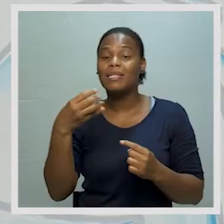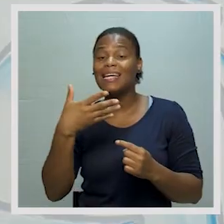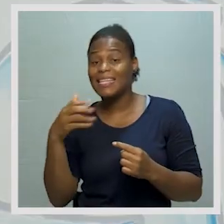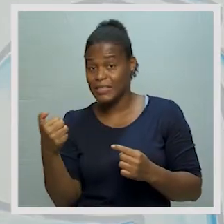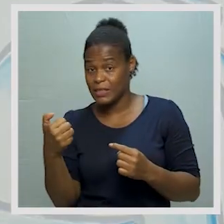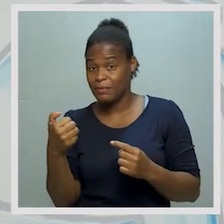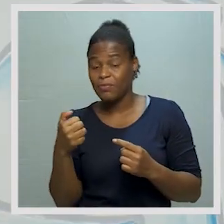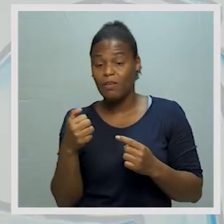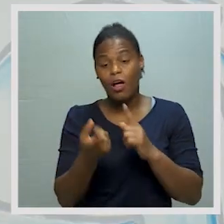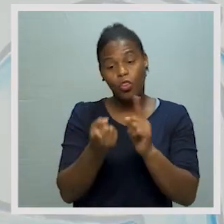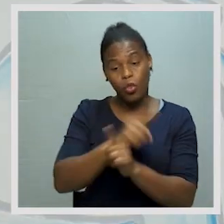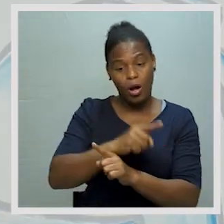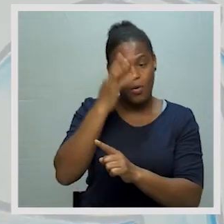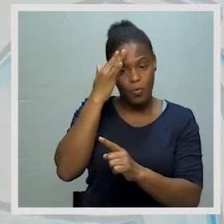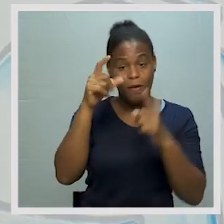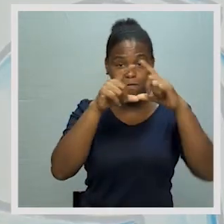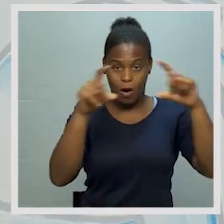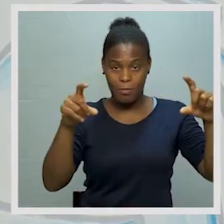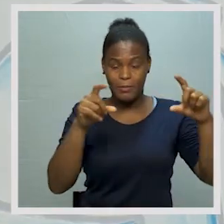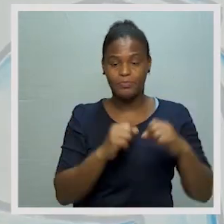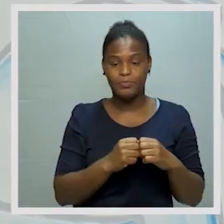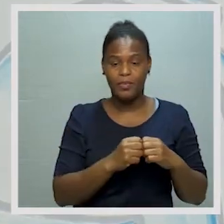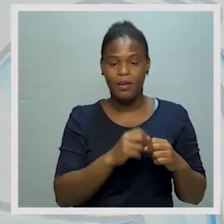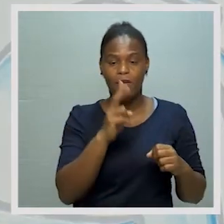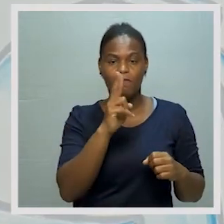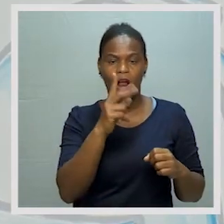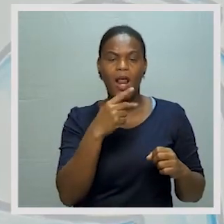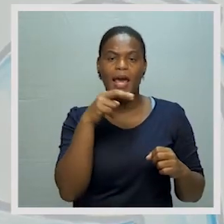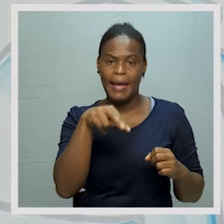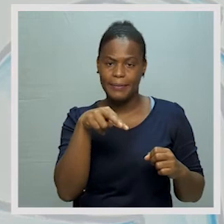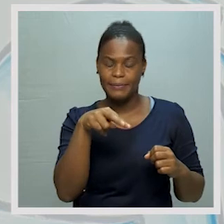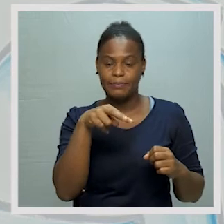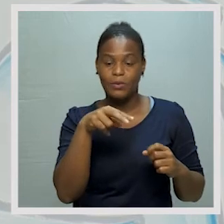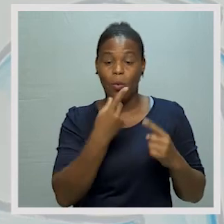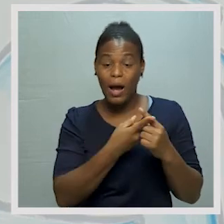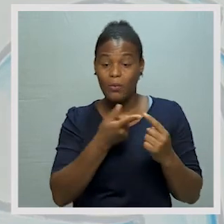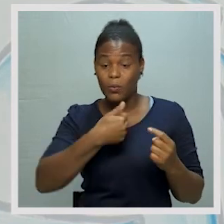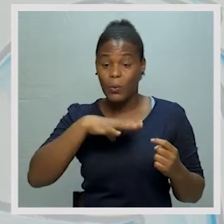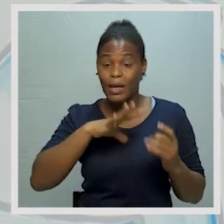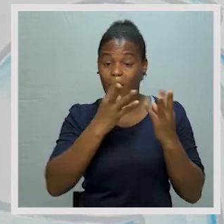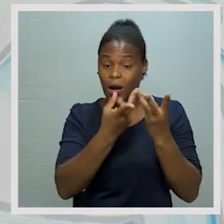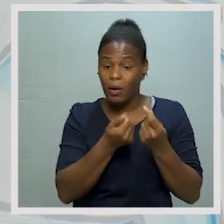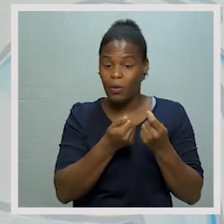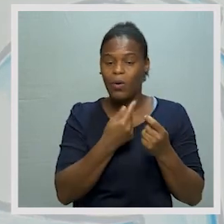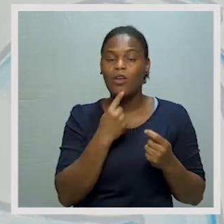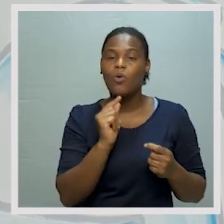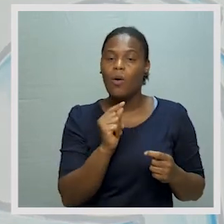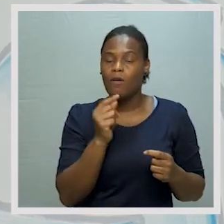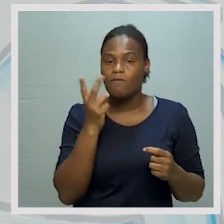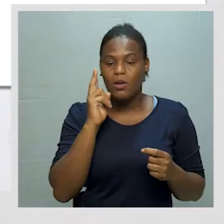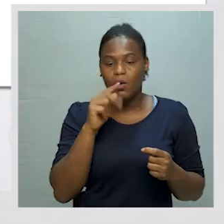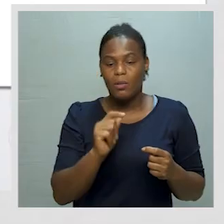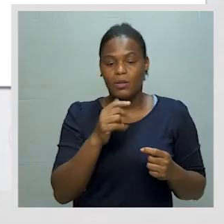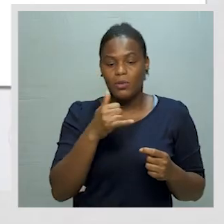os dados à fórmula. Fica o valor nominal de ano T, que é o ano que nós queremos calcular, é